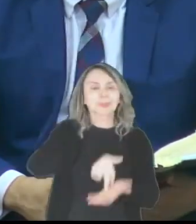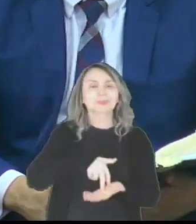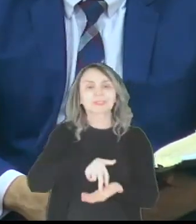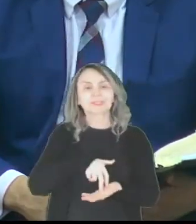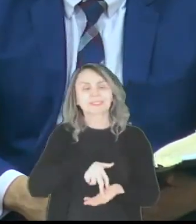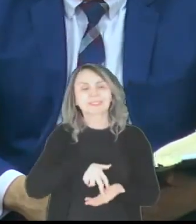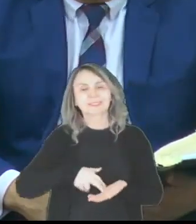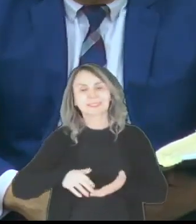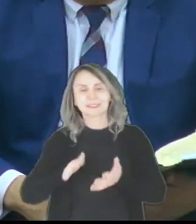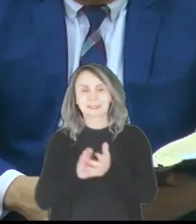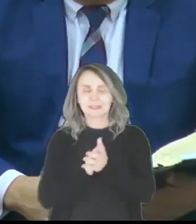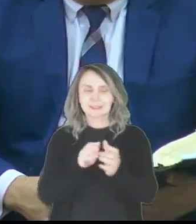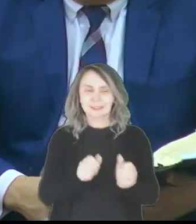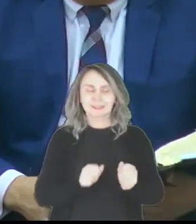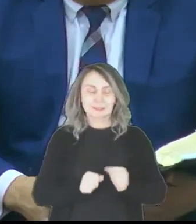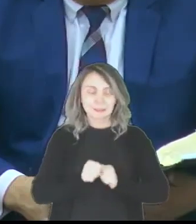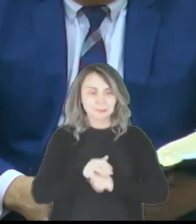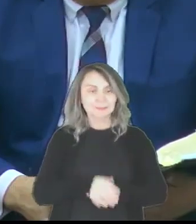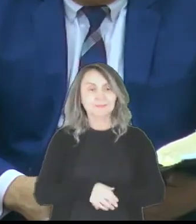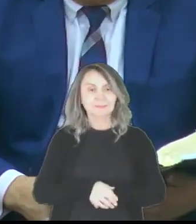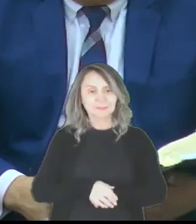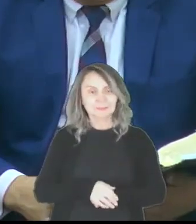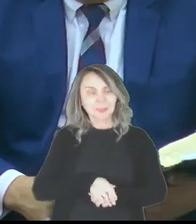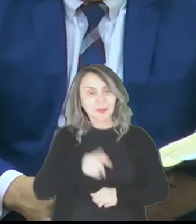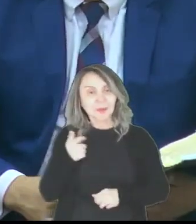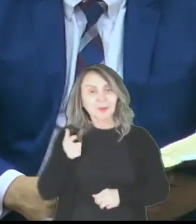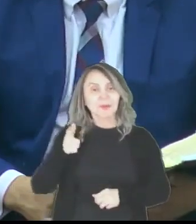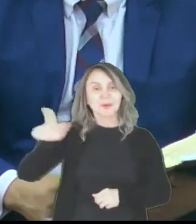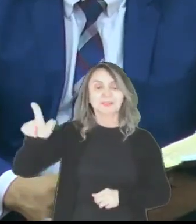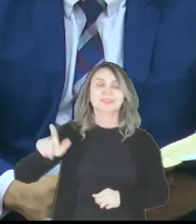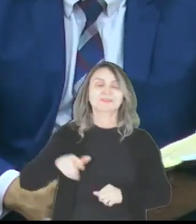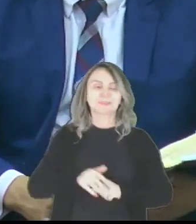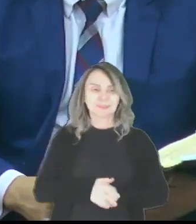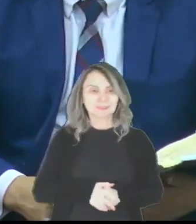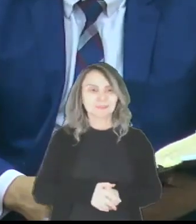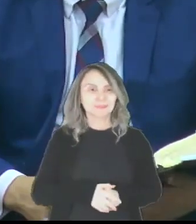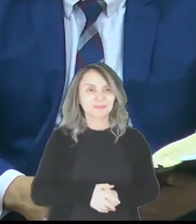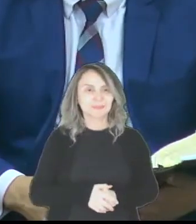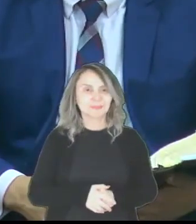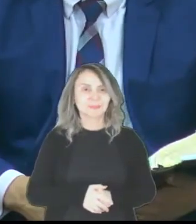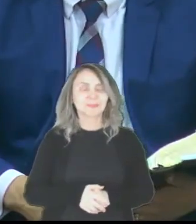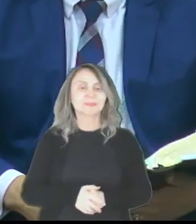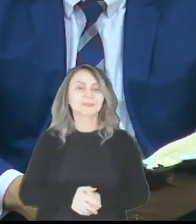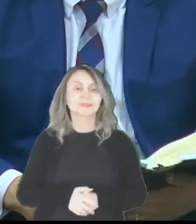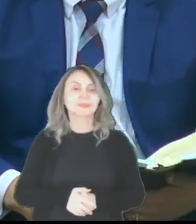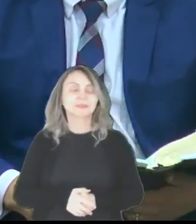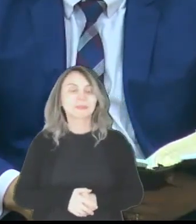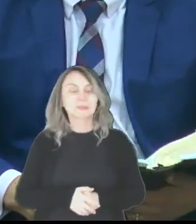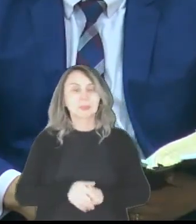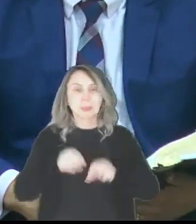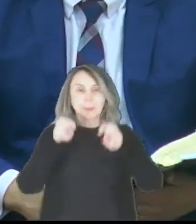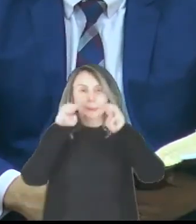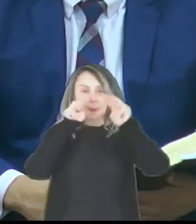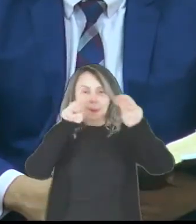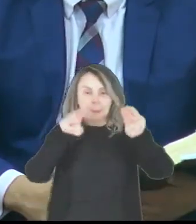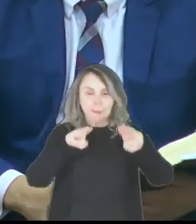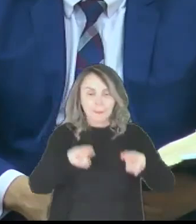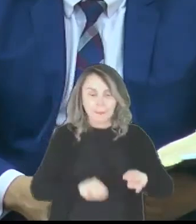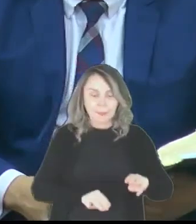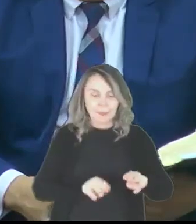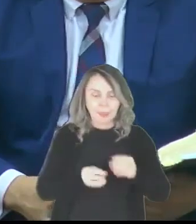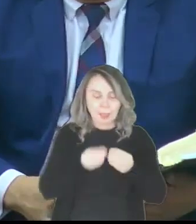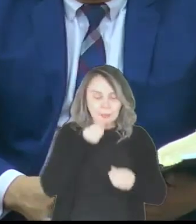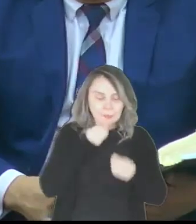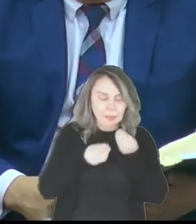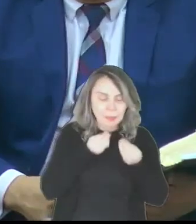Aleluia. Mas tem outra coisa. Aleluia. Para ser comido, o maná tinha que ser moído. Vamos